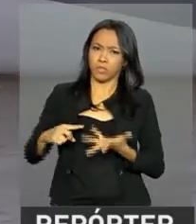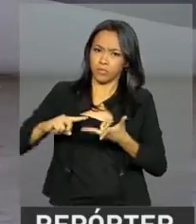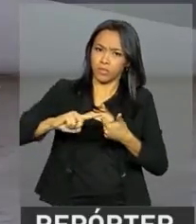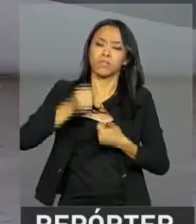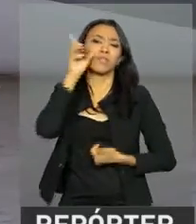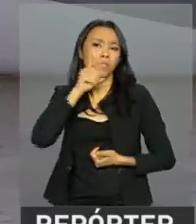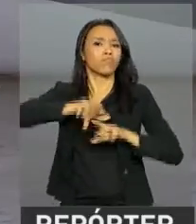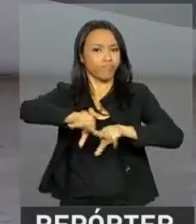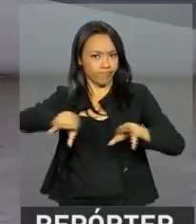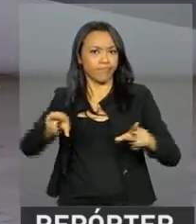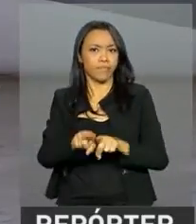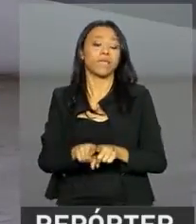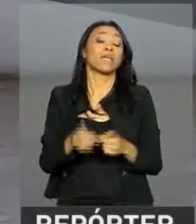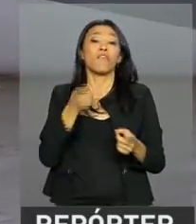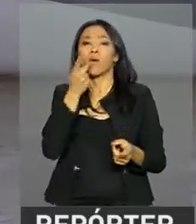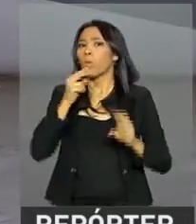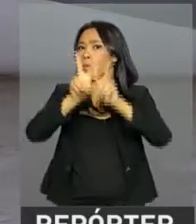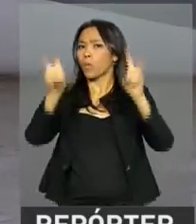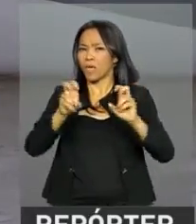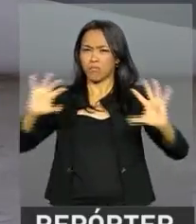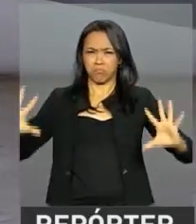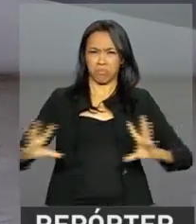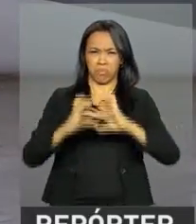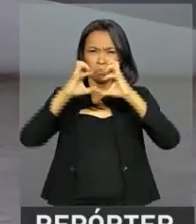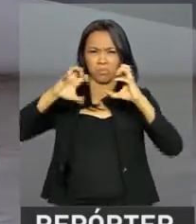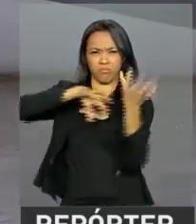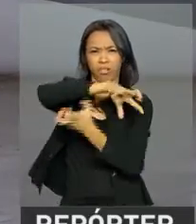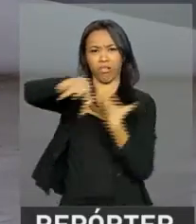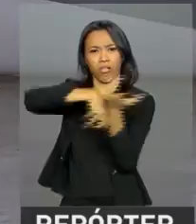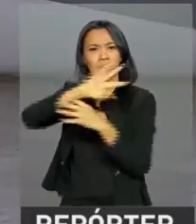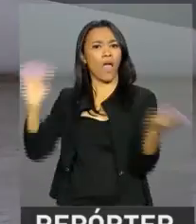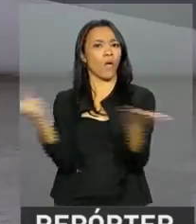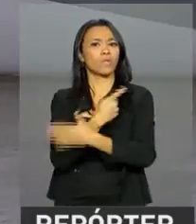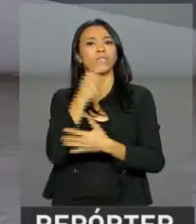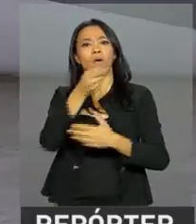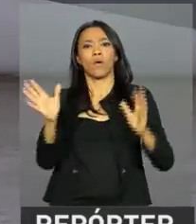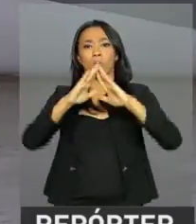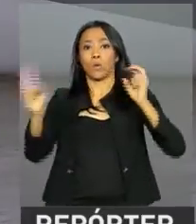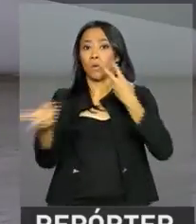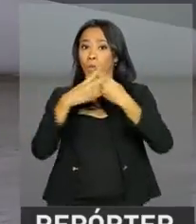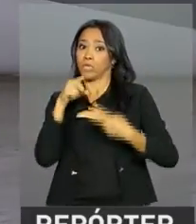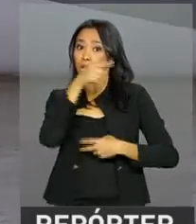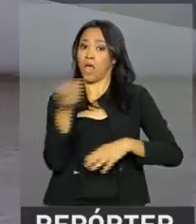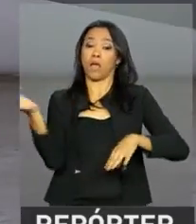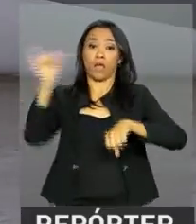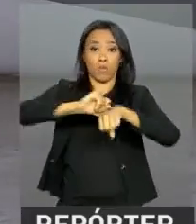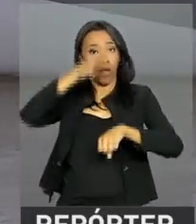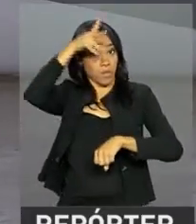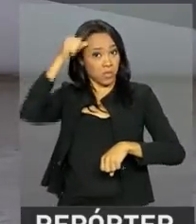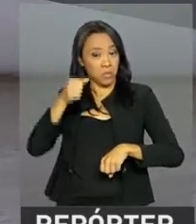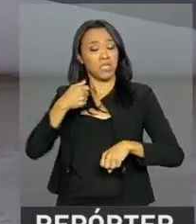o presidente falou sobre as rebeliões em unidades prisionais do amazonas ele prestou solidariedade às famílias dos presos mortos